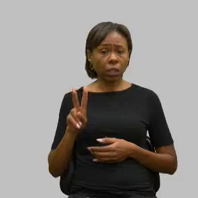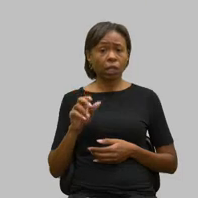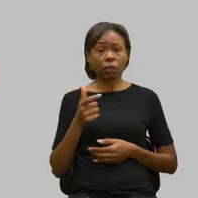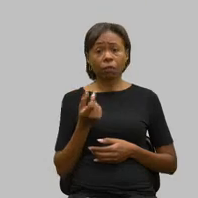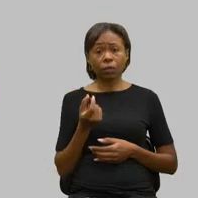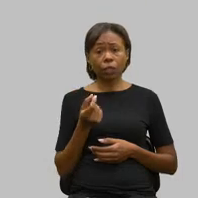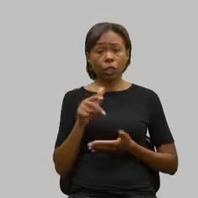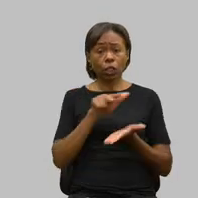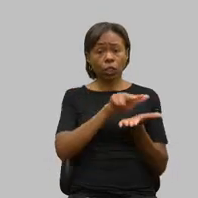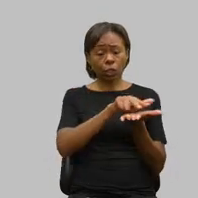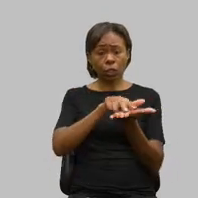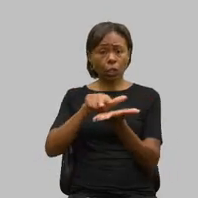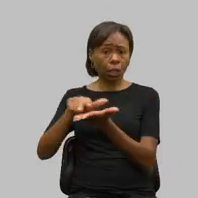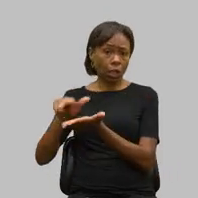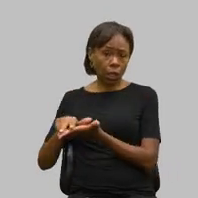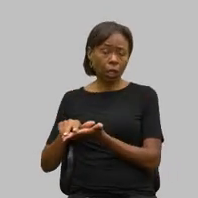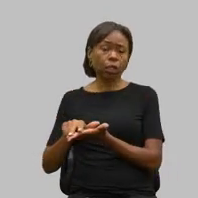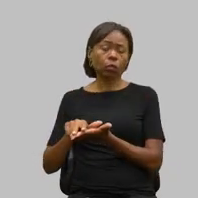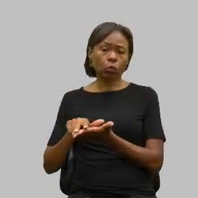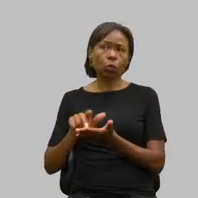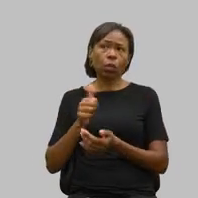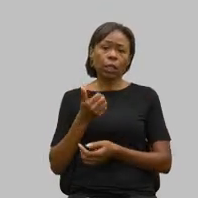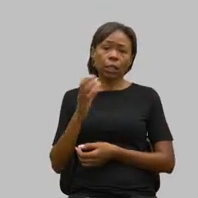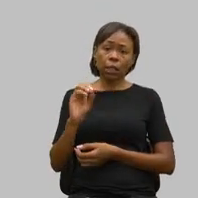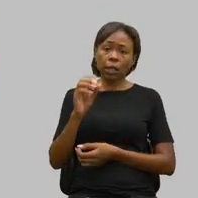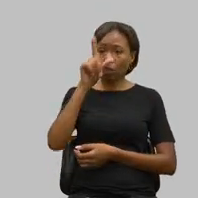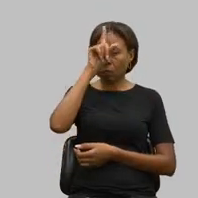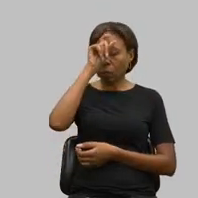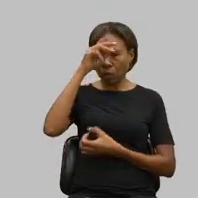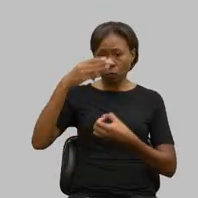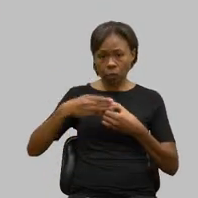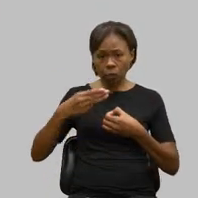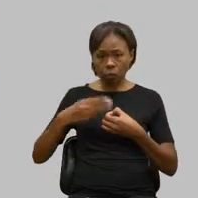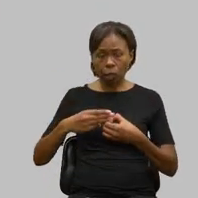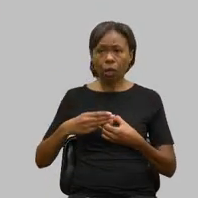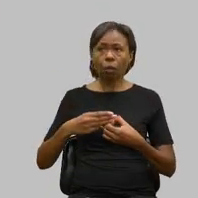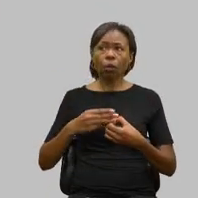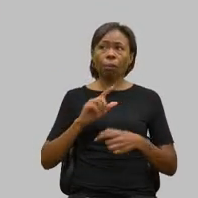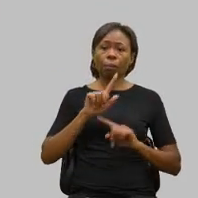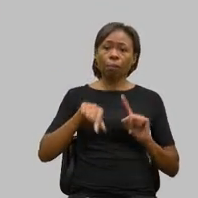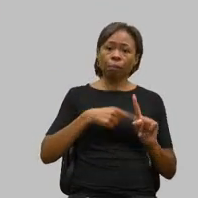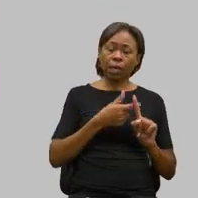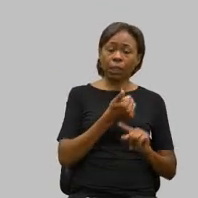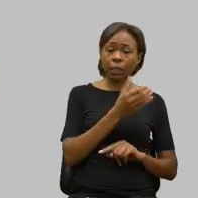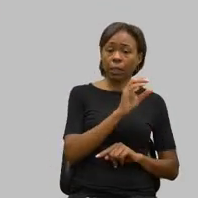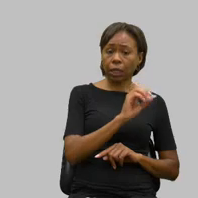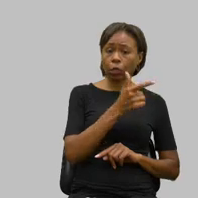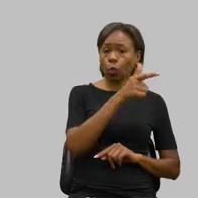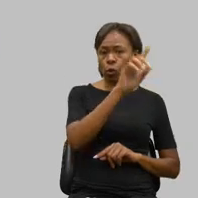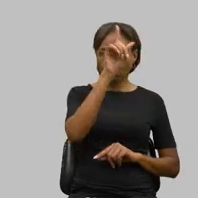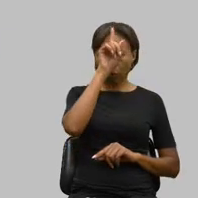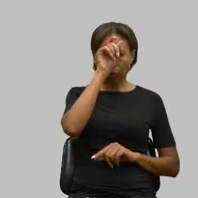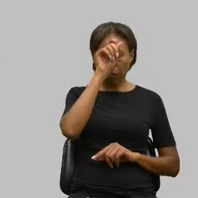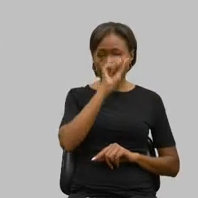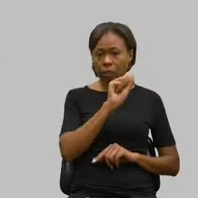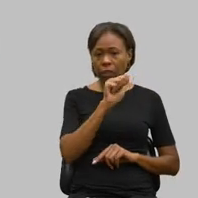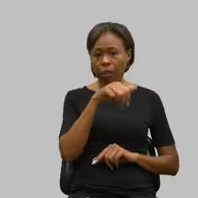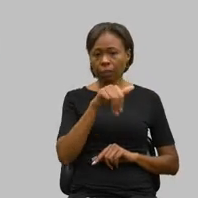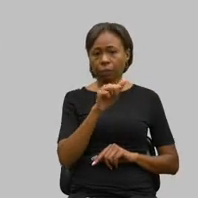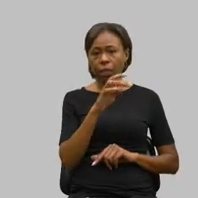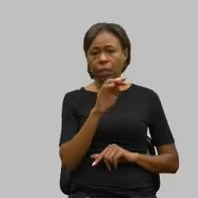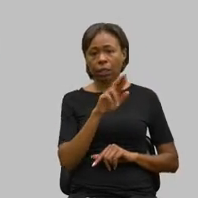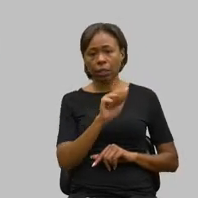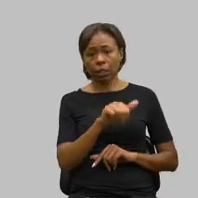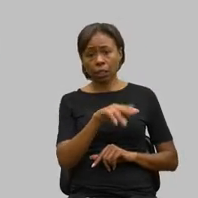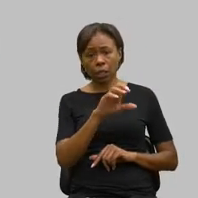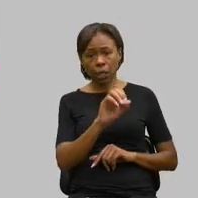governador Zema, 10 lá no Hospital Municipal, mais 10 no Hospital Samaritano. Não atende só paciente de lá, o